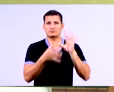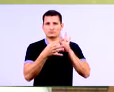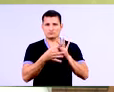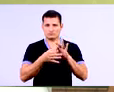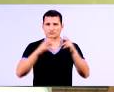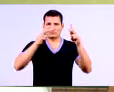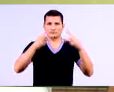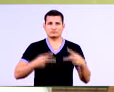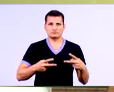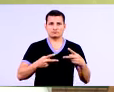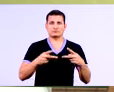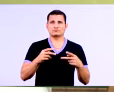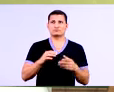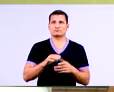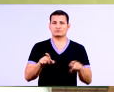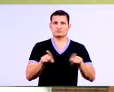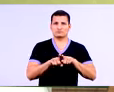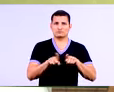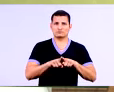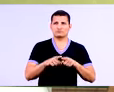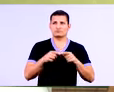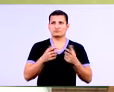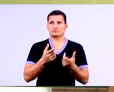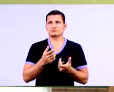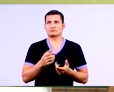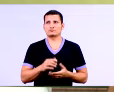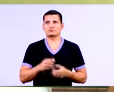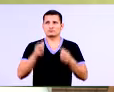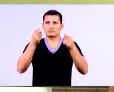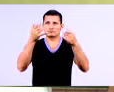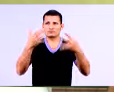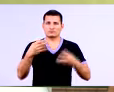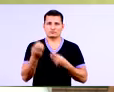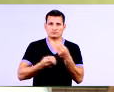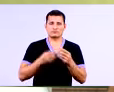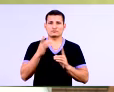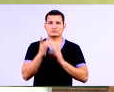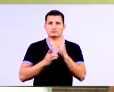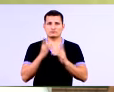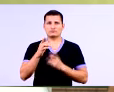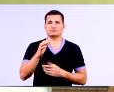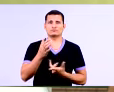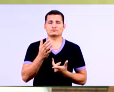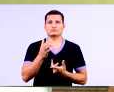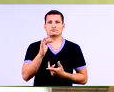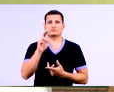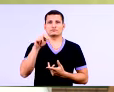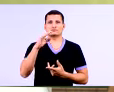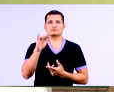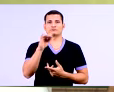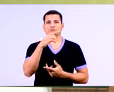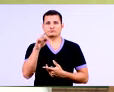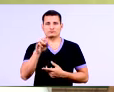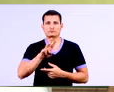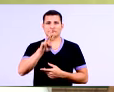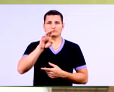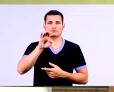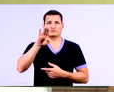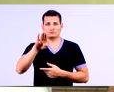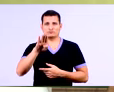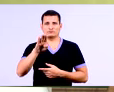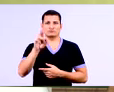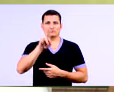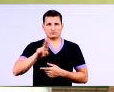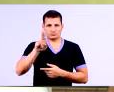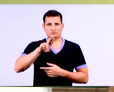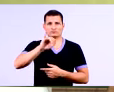o HTML e também falar de como de tornar dinâmico as funcionalidades da página web através do JavaScript. Por